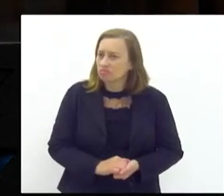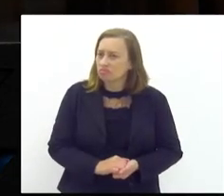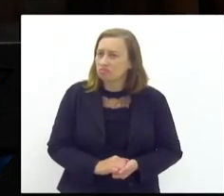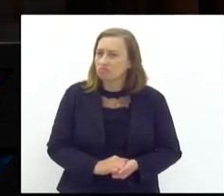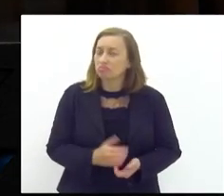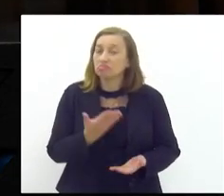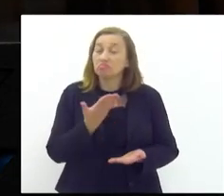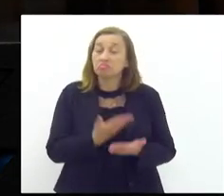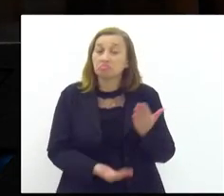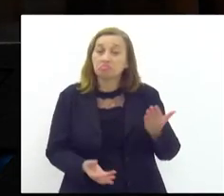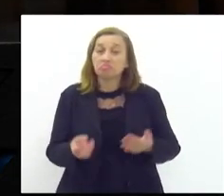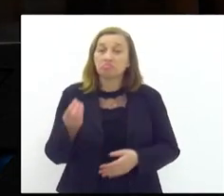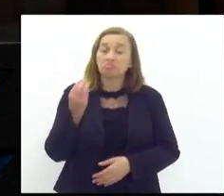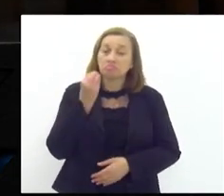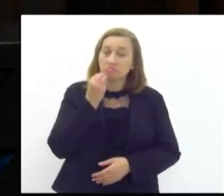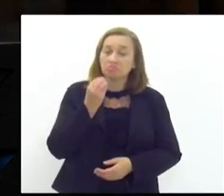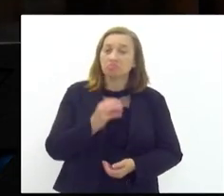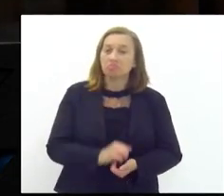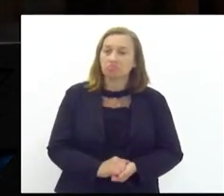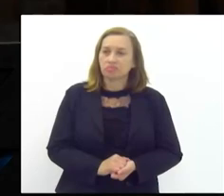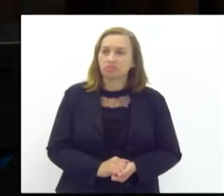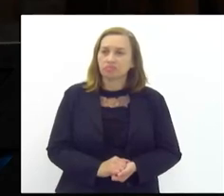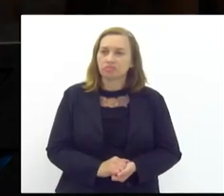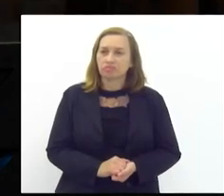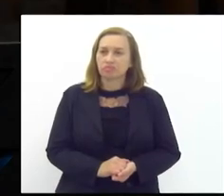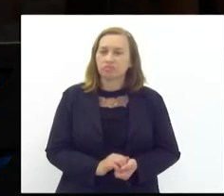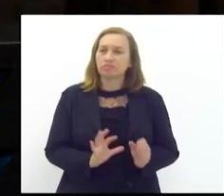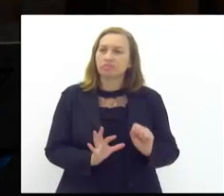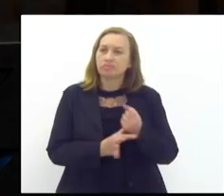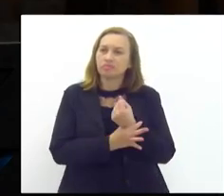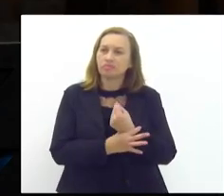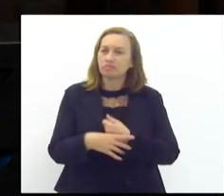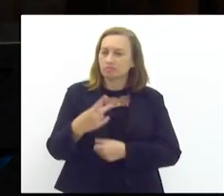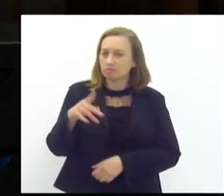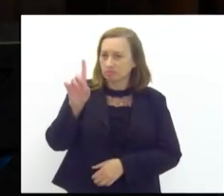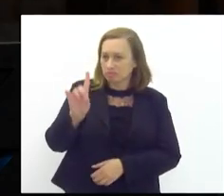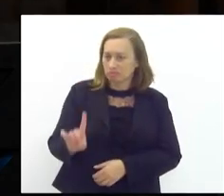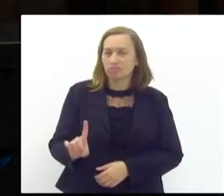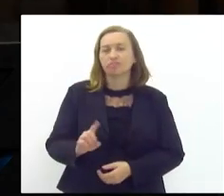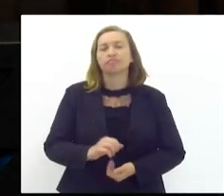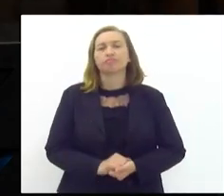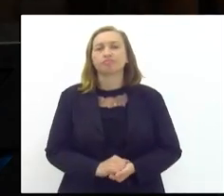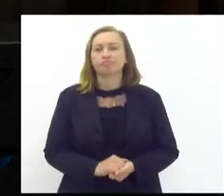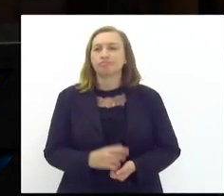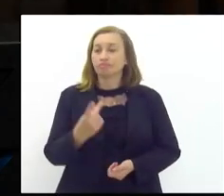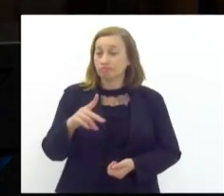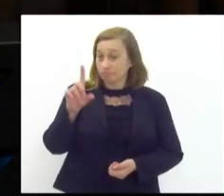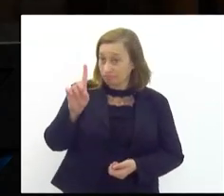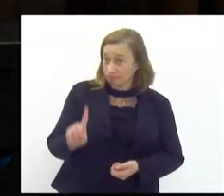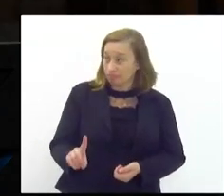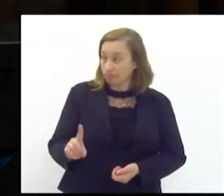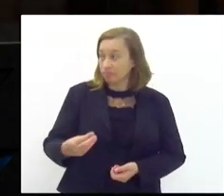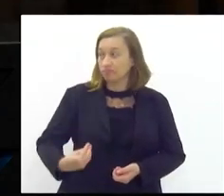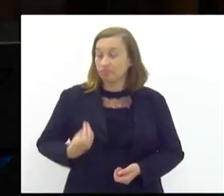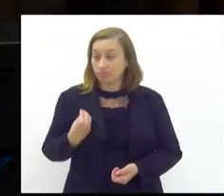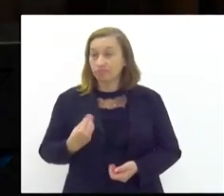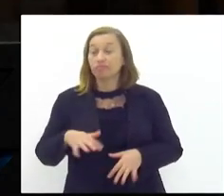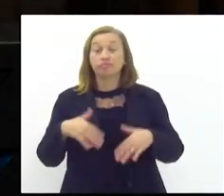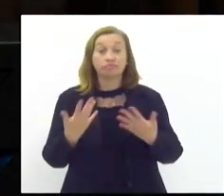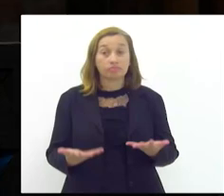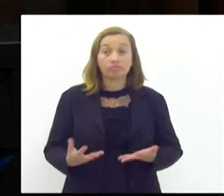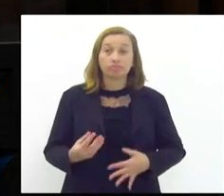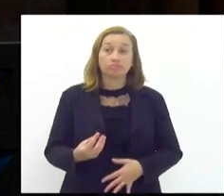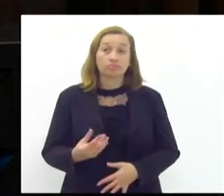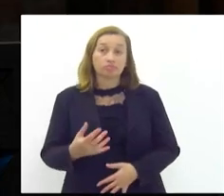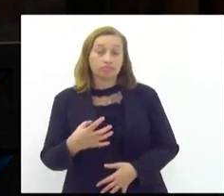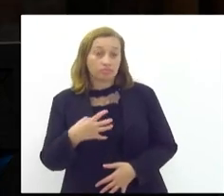perde a oportunidade de garantir assegurar o seu direito à segurança o seu direito à Vida Então nesse